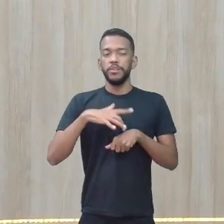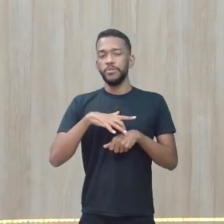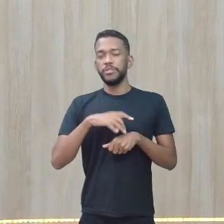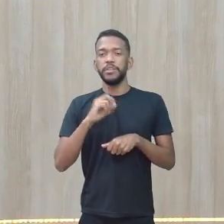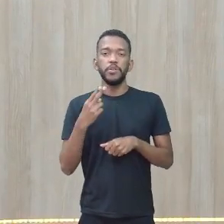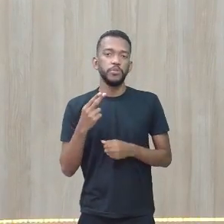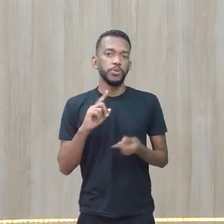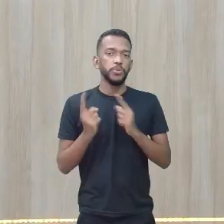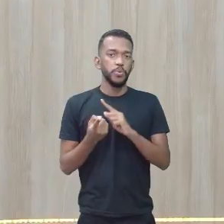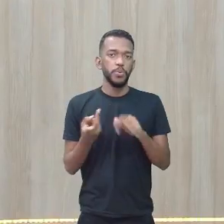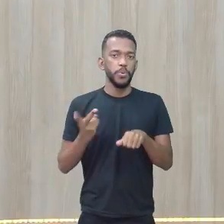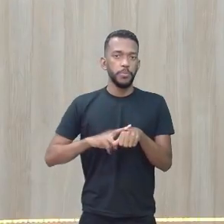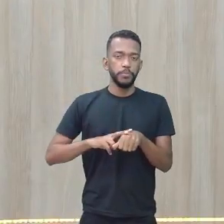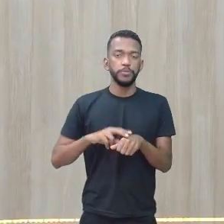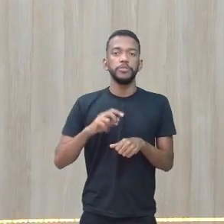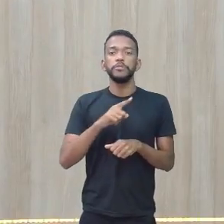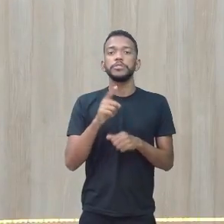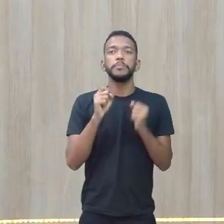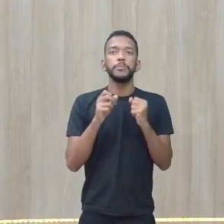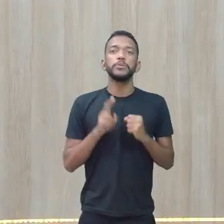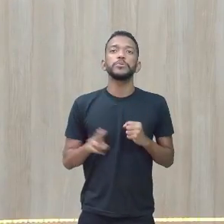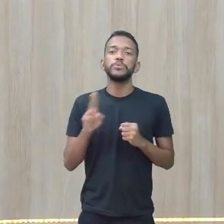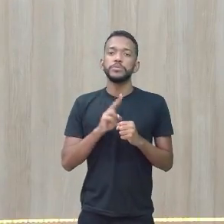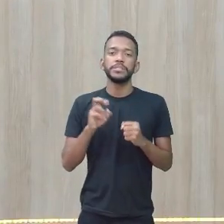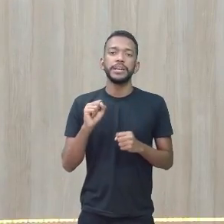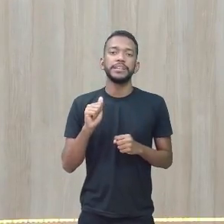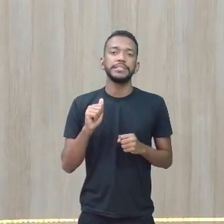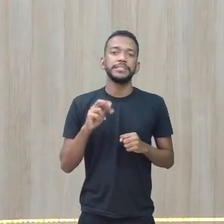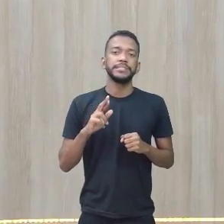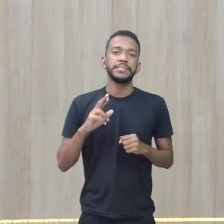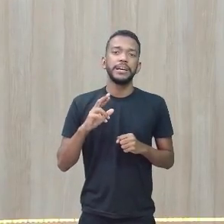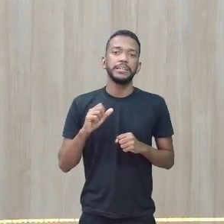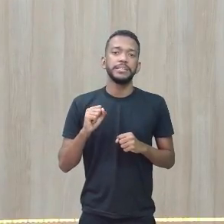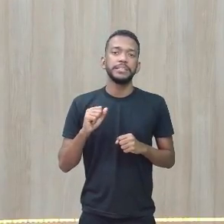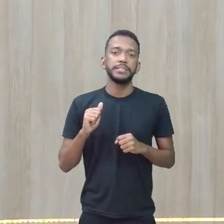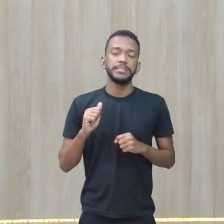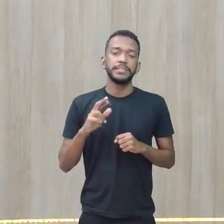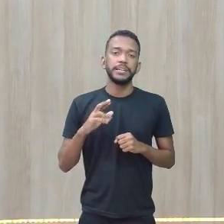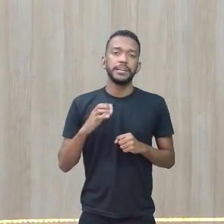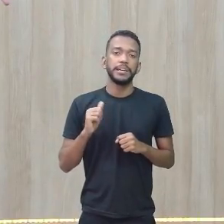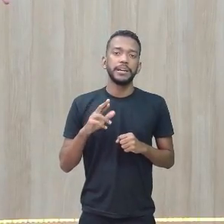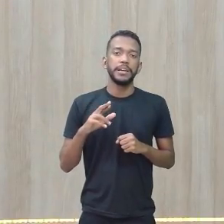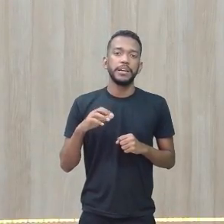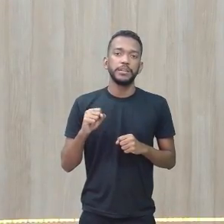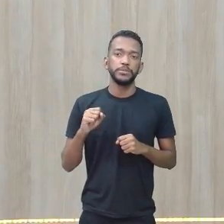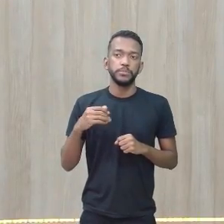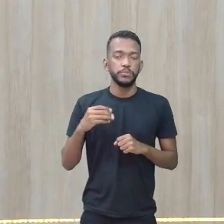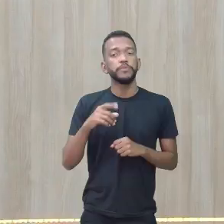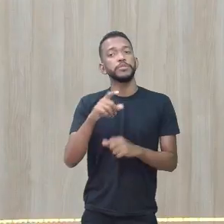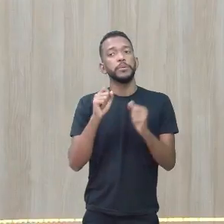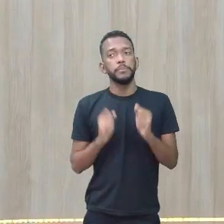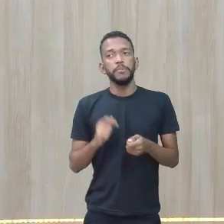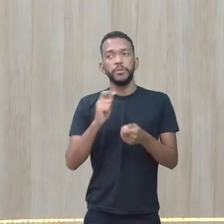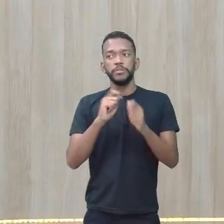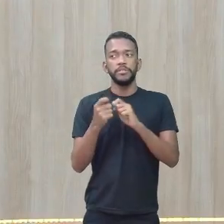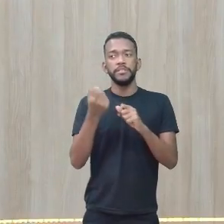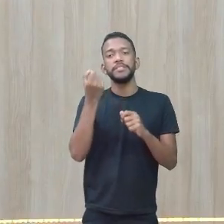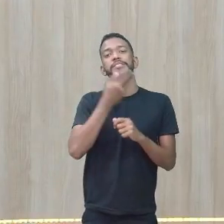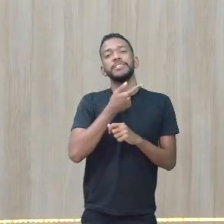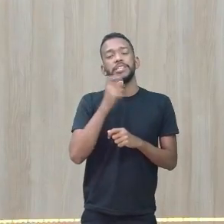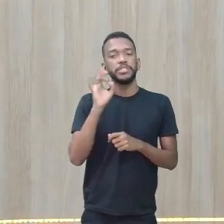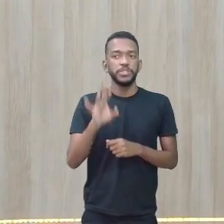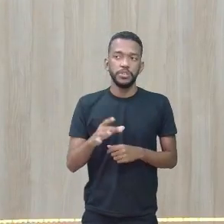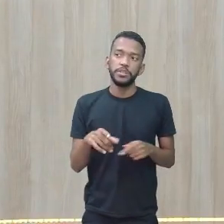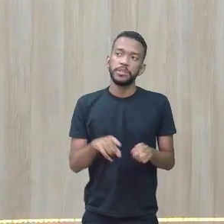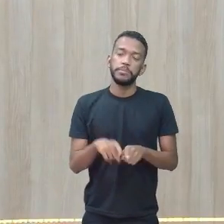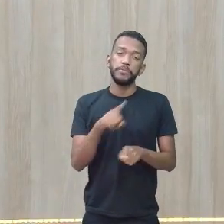o duplo sentido, vocês podem usar o sarcasmo, vocês podem simplesmente só tornar a imagem engraçada, tá